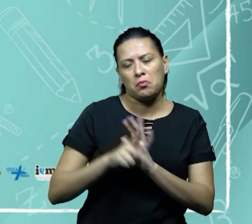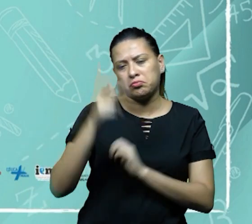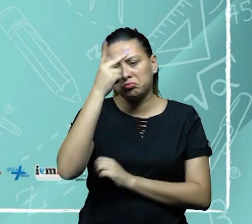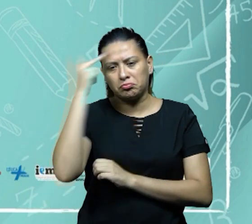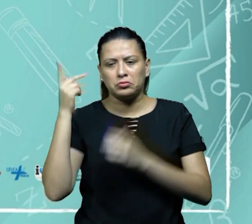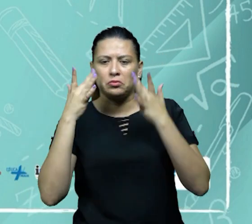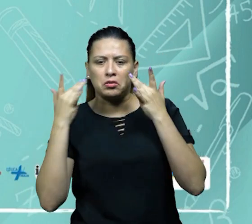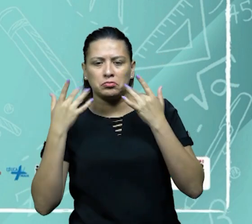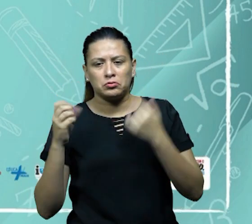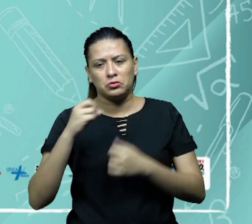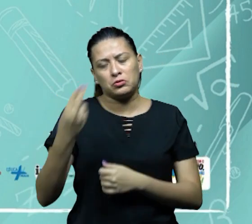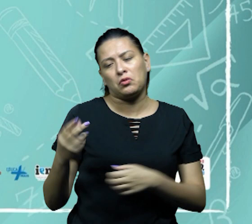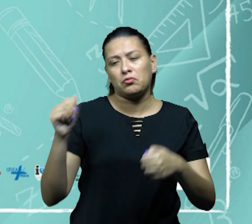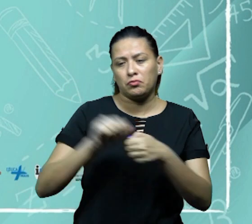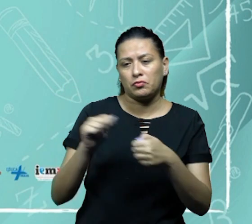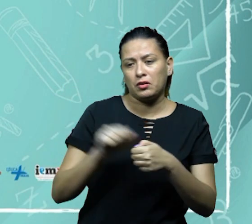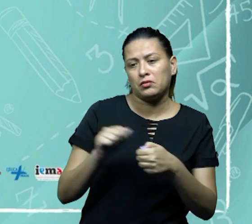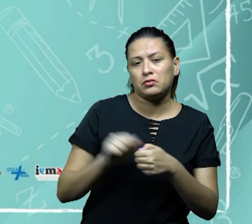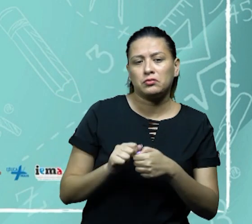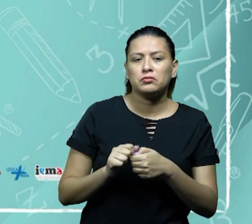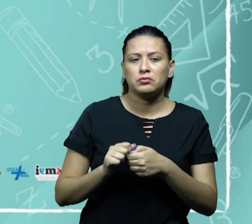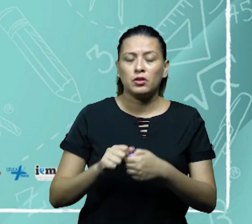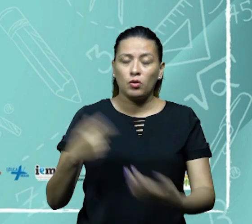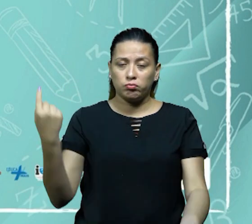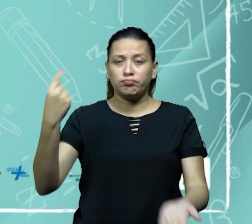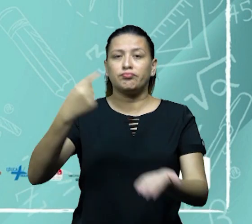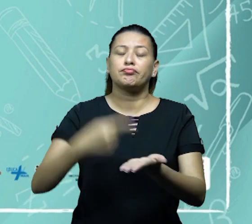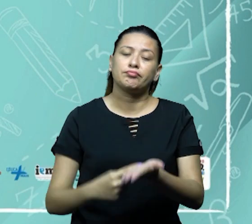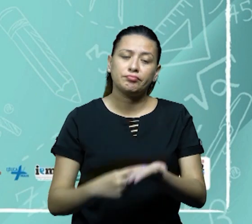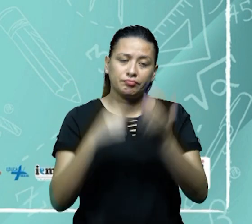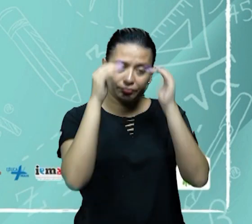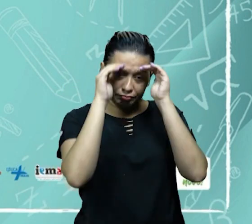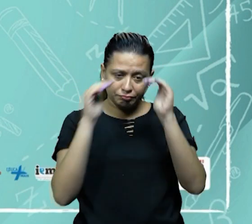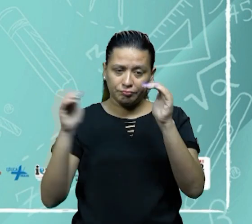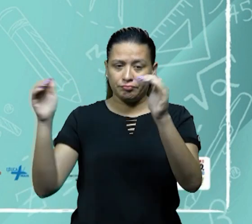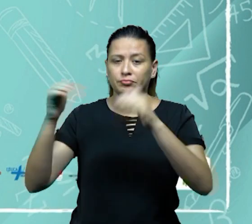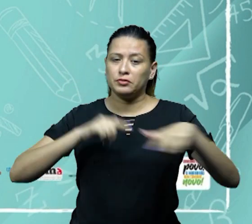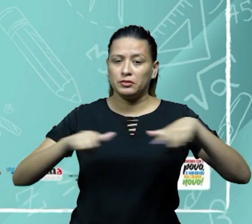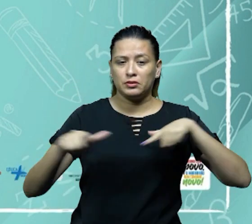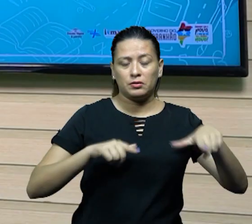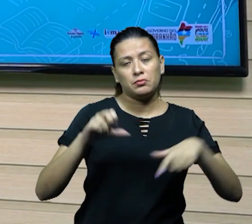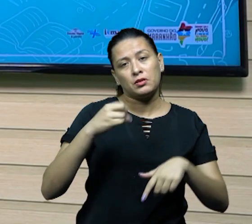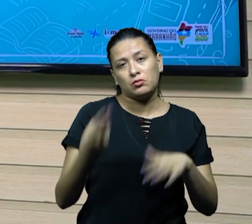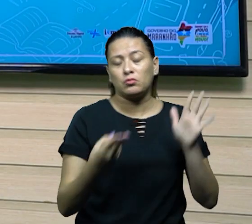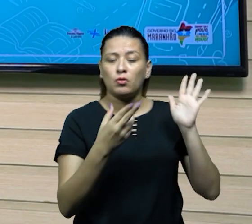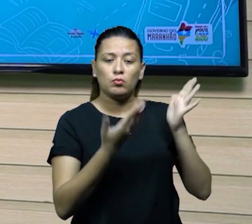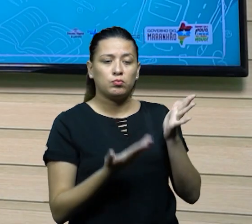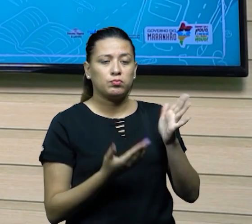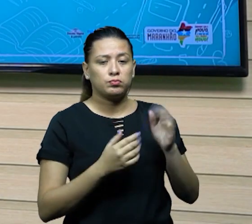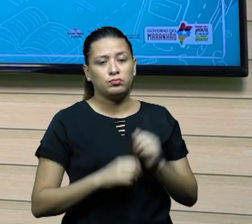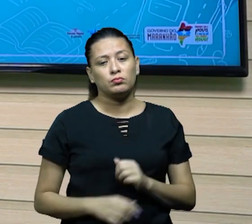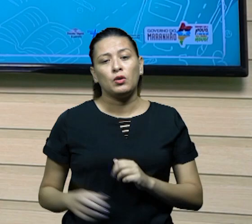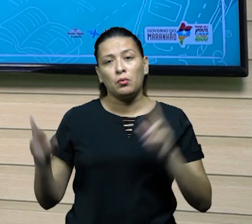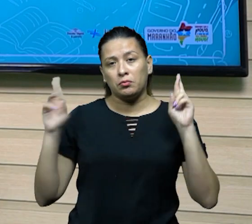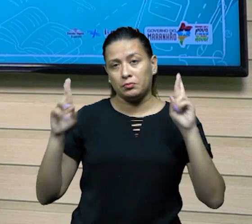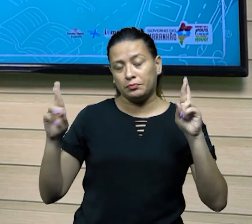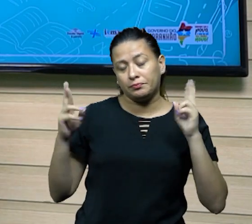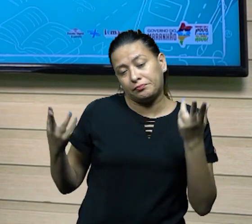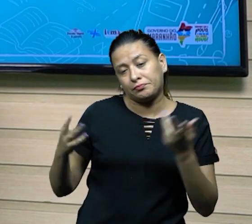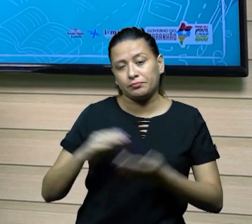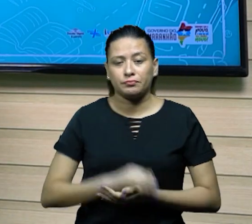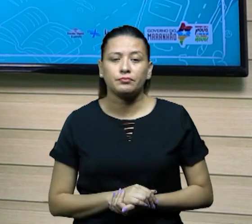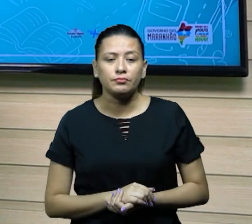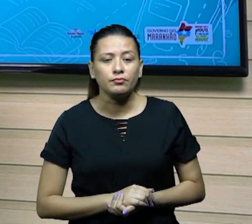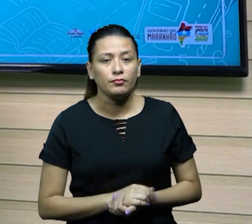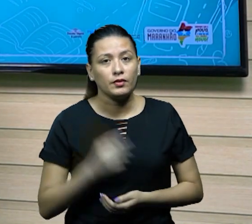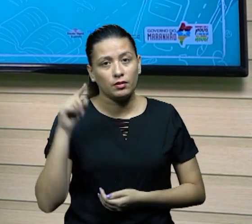a execução, a ação de cumprir um trabalho, a obrigação, promessa. Isso é o teu desempenho. E dentro das empresas, eu quero deixar uma